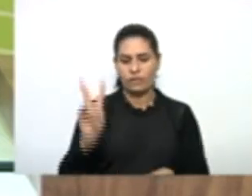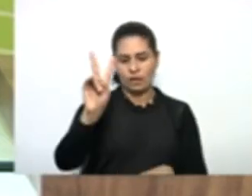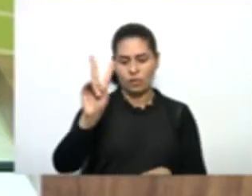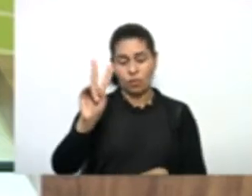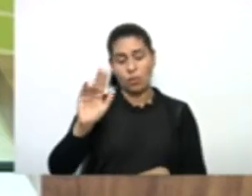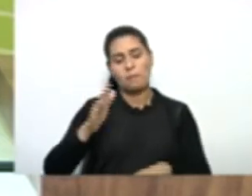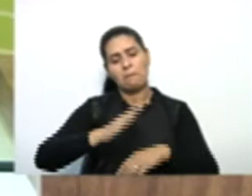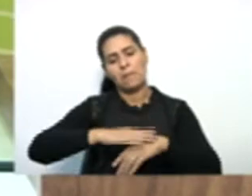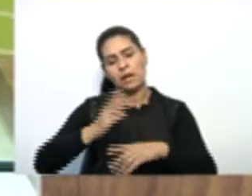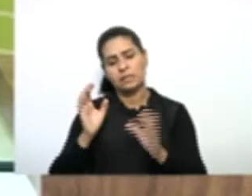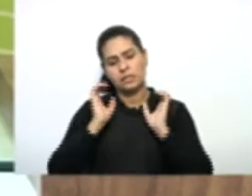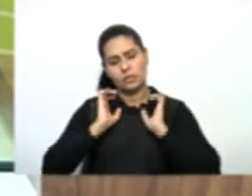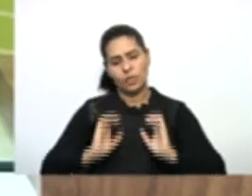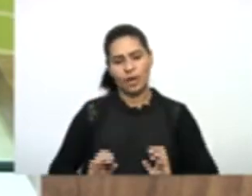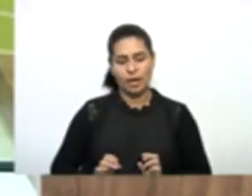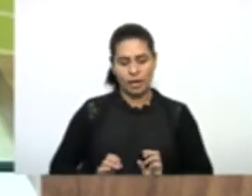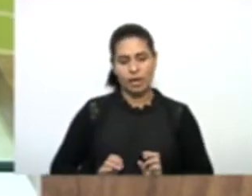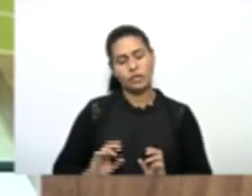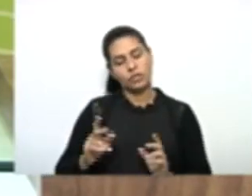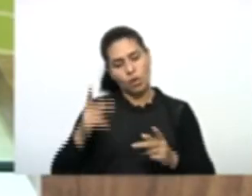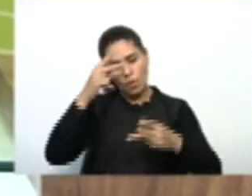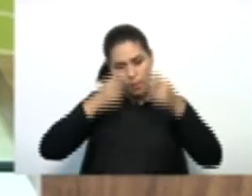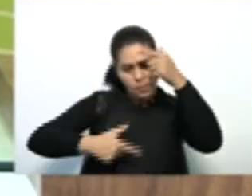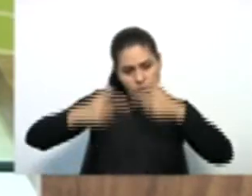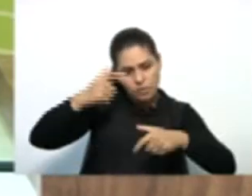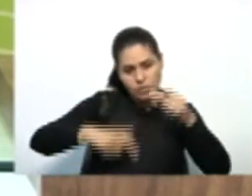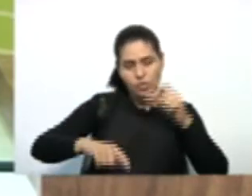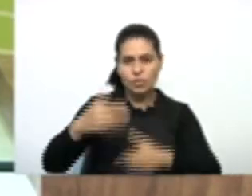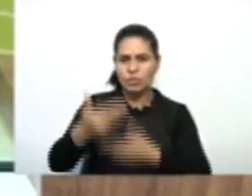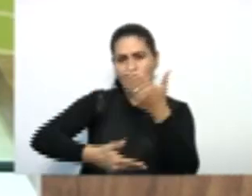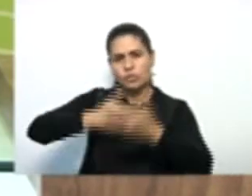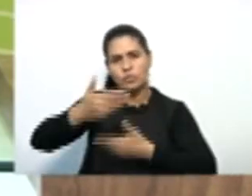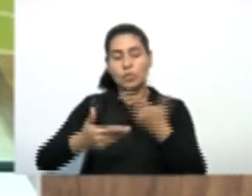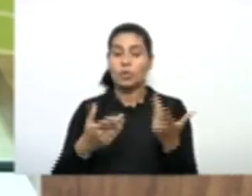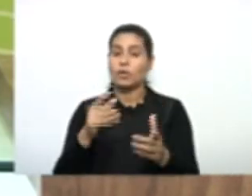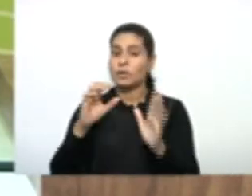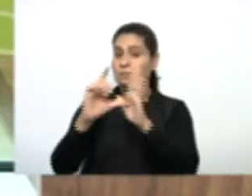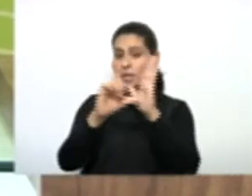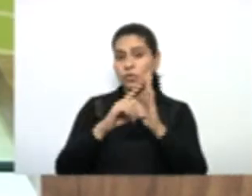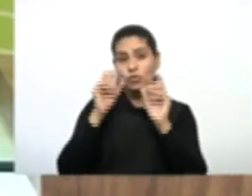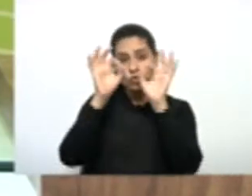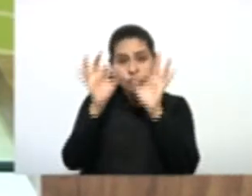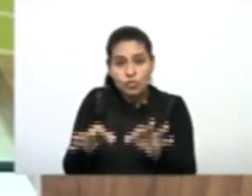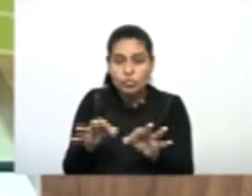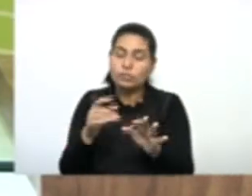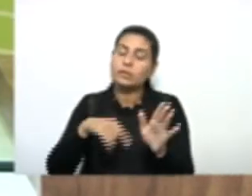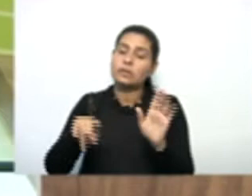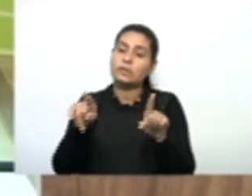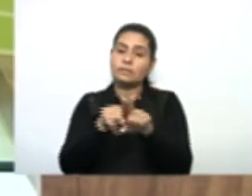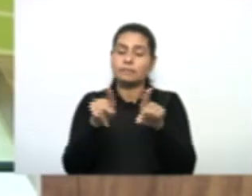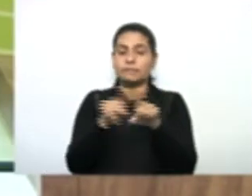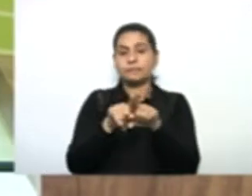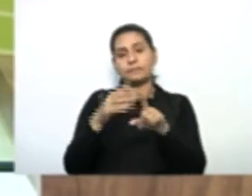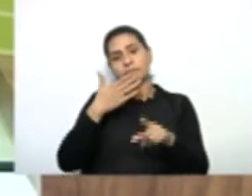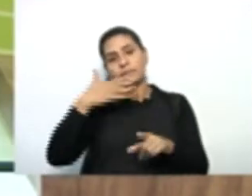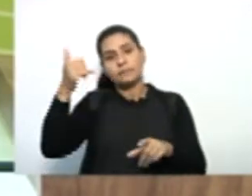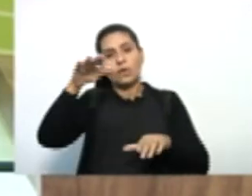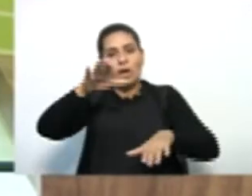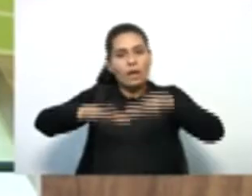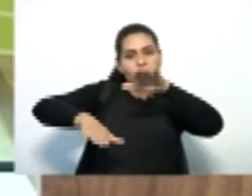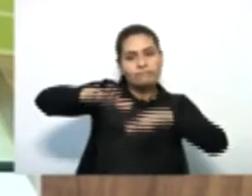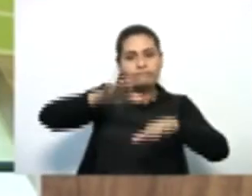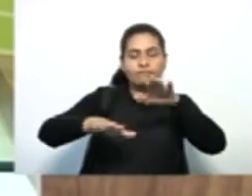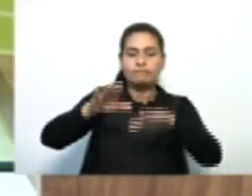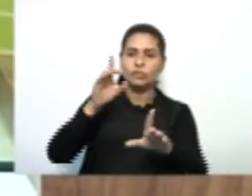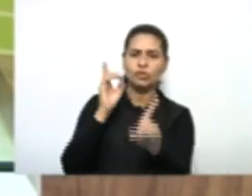importância aos conceitos éticos, humanitários, de comércio justo e até mesmo de um melhor equilíbrio,